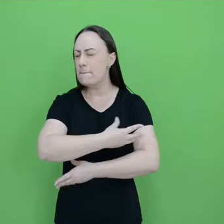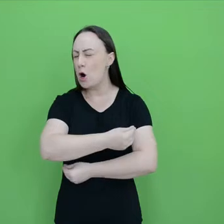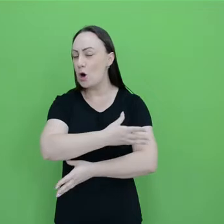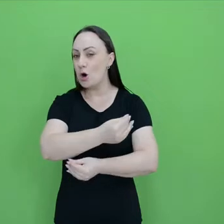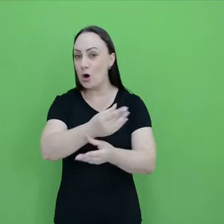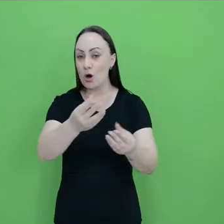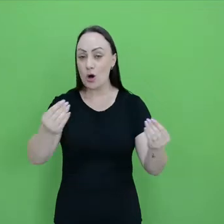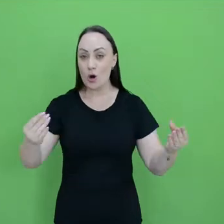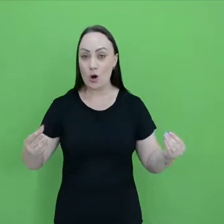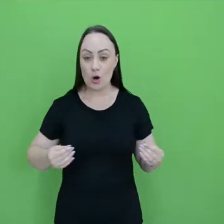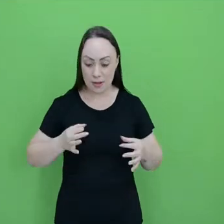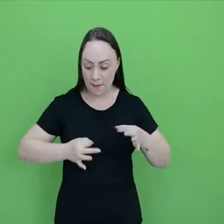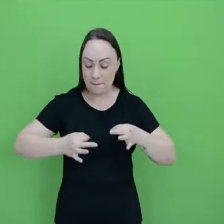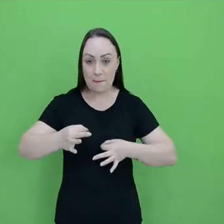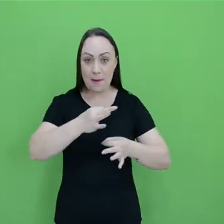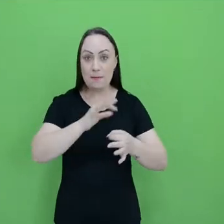havia muitas